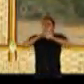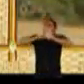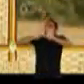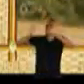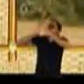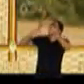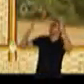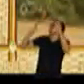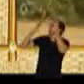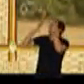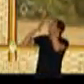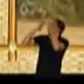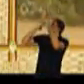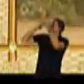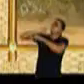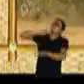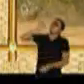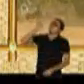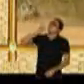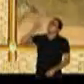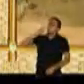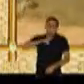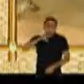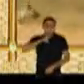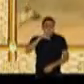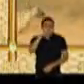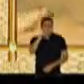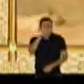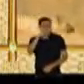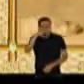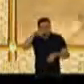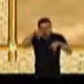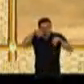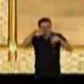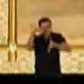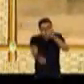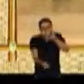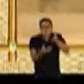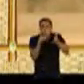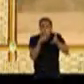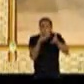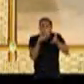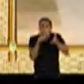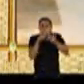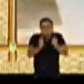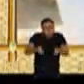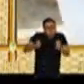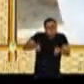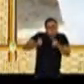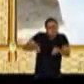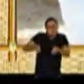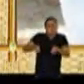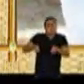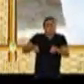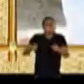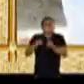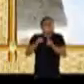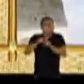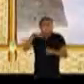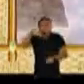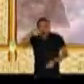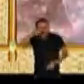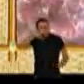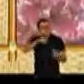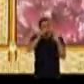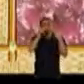nosso azul infinito, da caatinga sem os nossos vaqueiros? O que seria do mel sem a